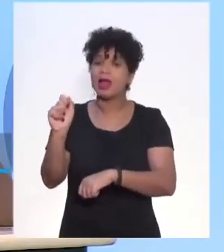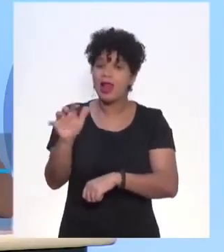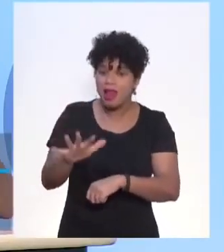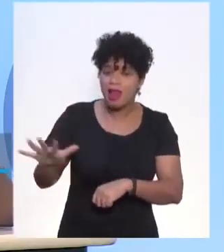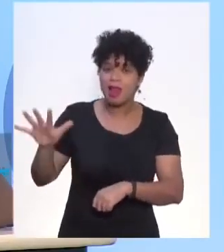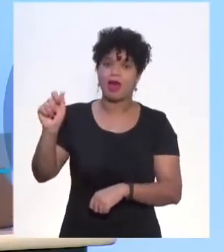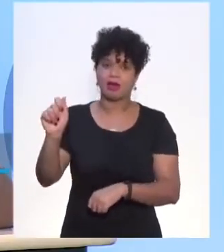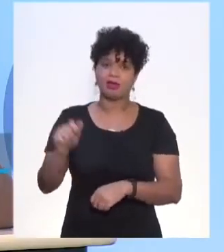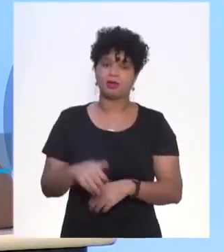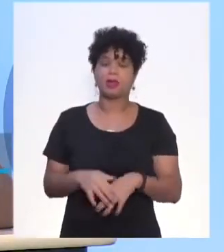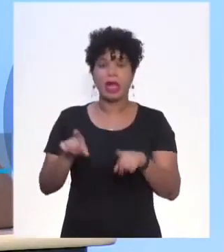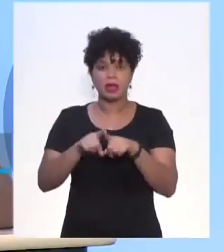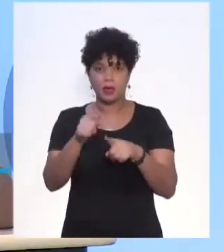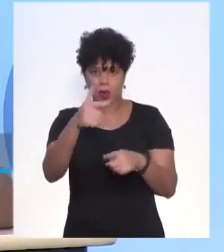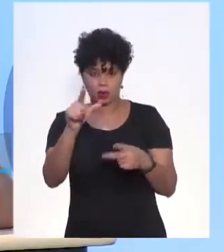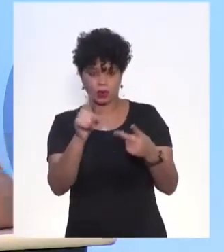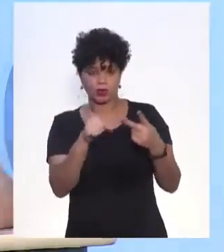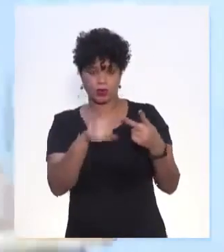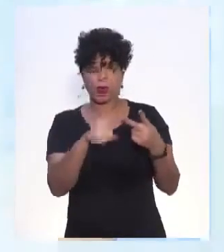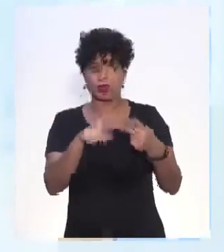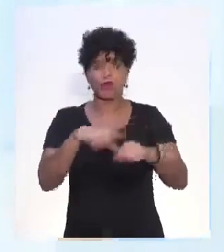a China. Vamos dar uma olhadinha.